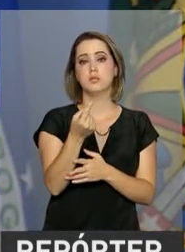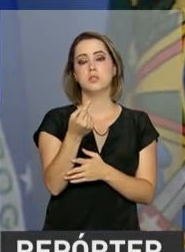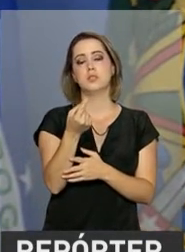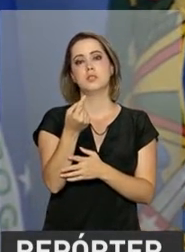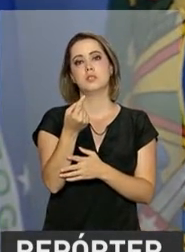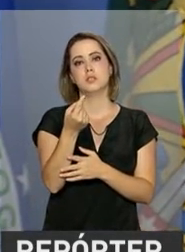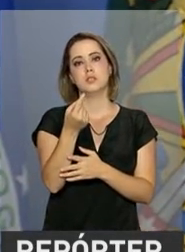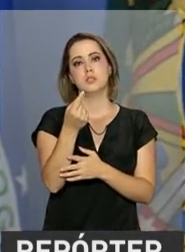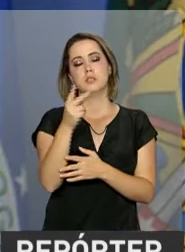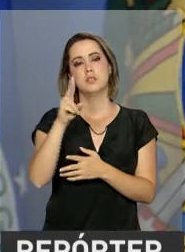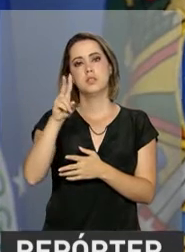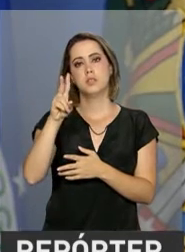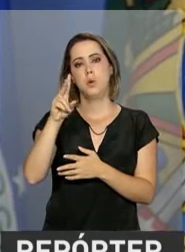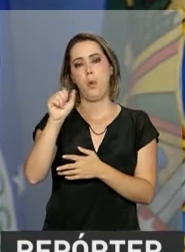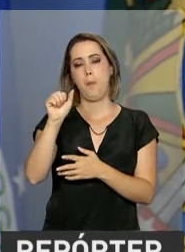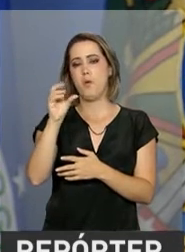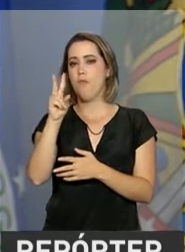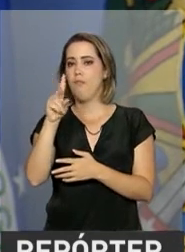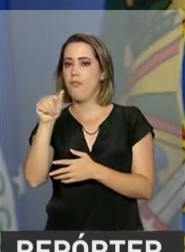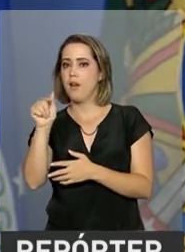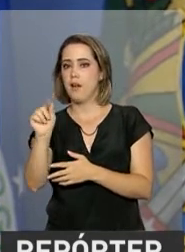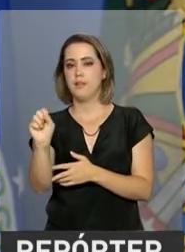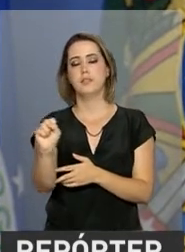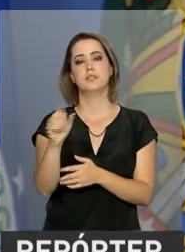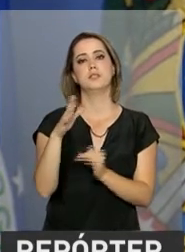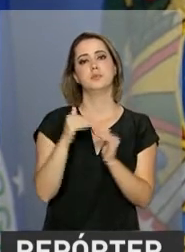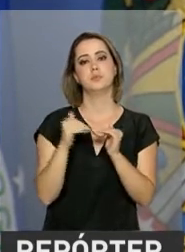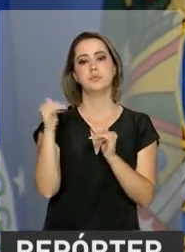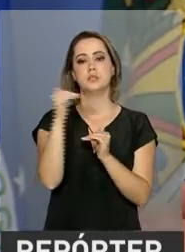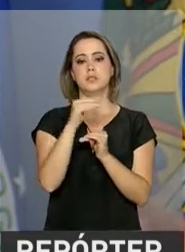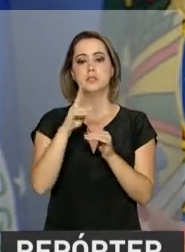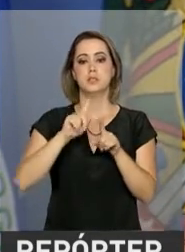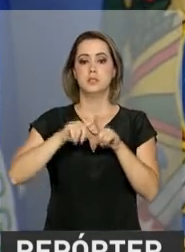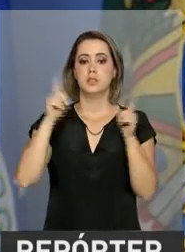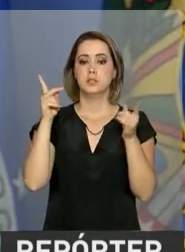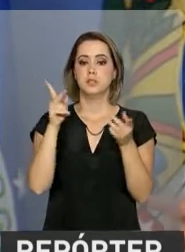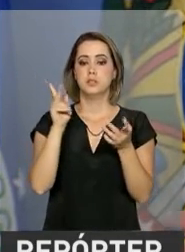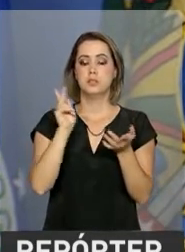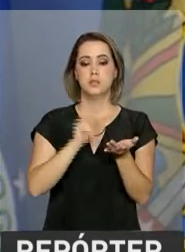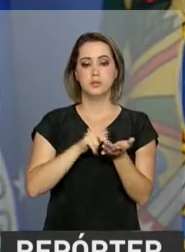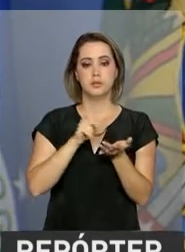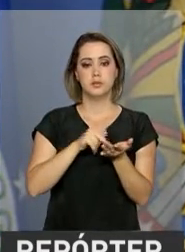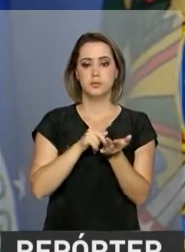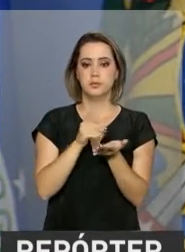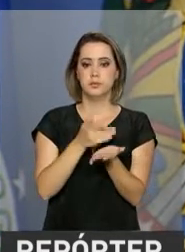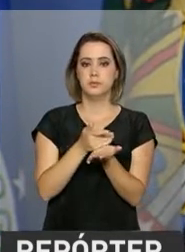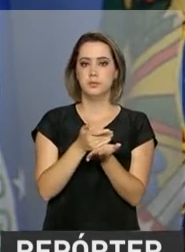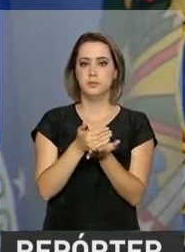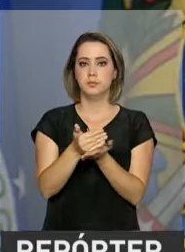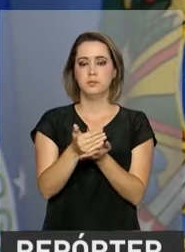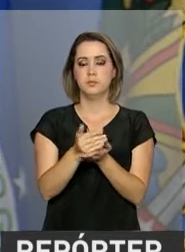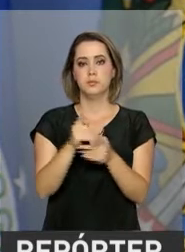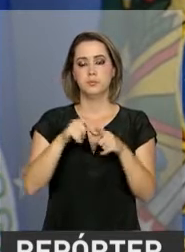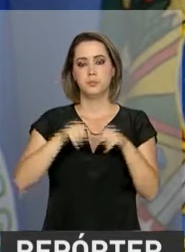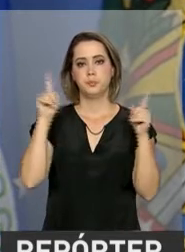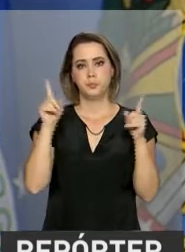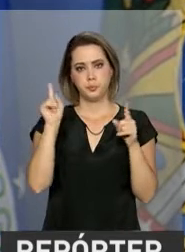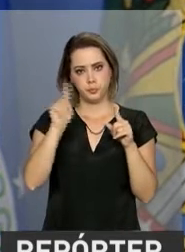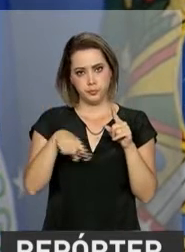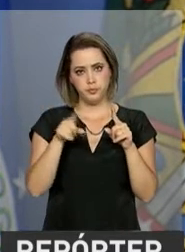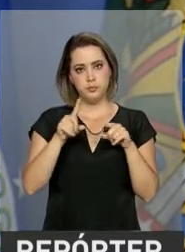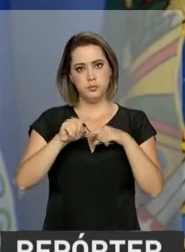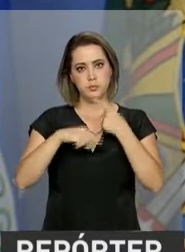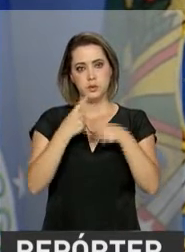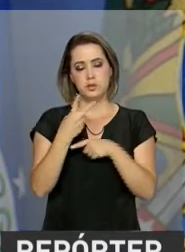35.612 vagas. É, na verdade, um começo, né? Mas isto é depois